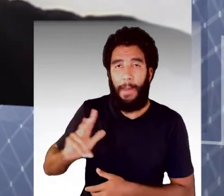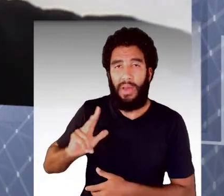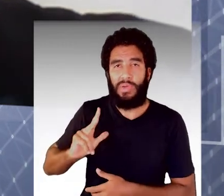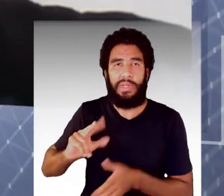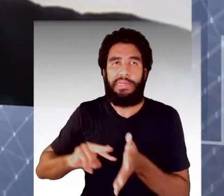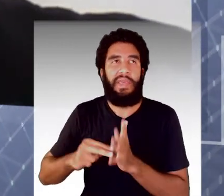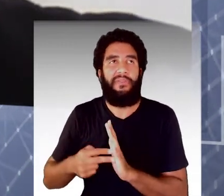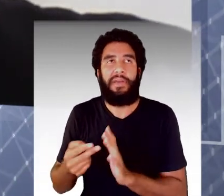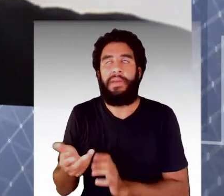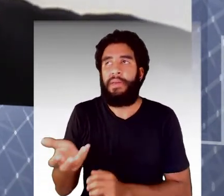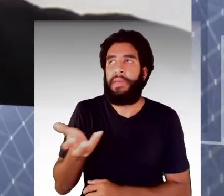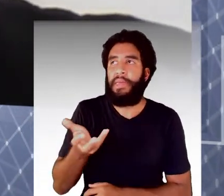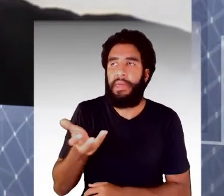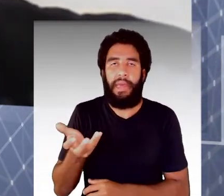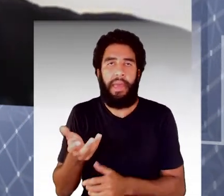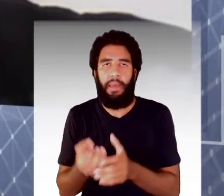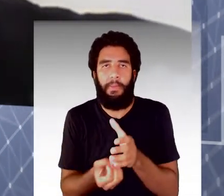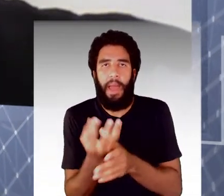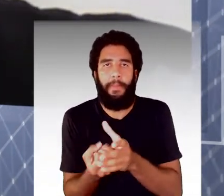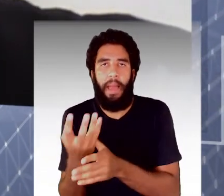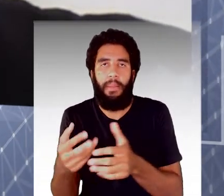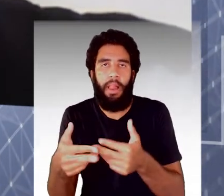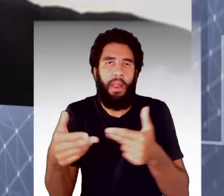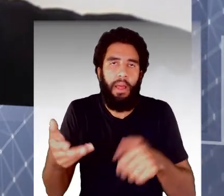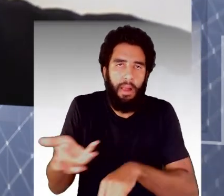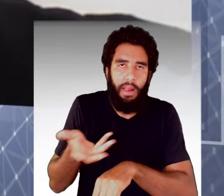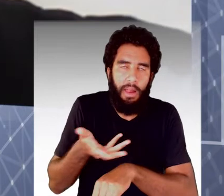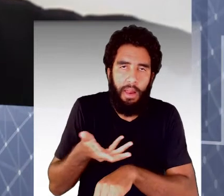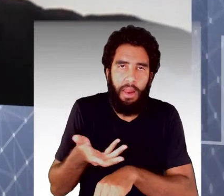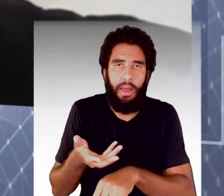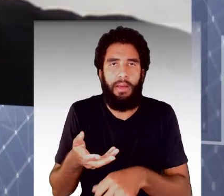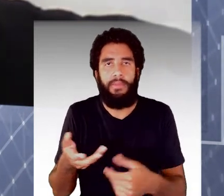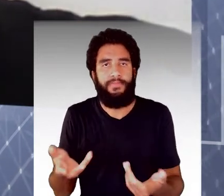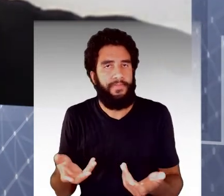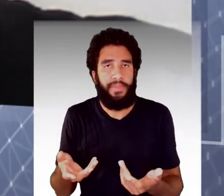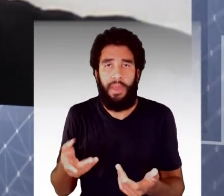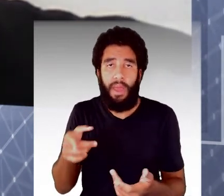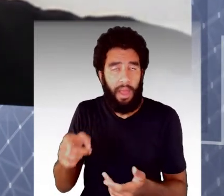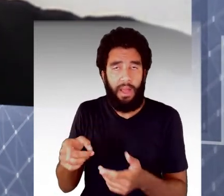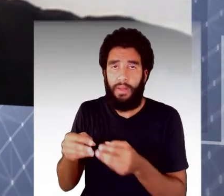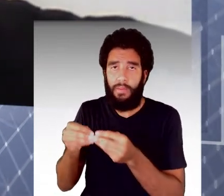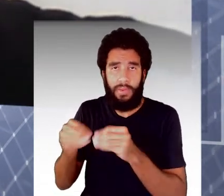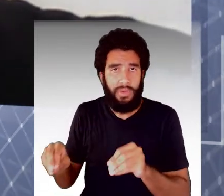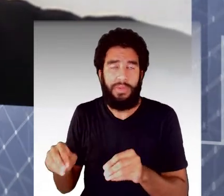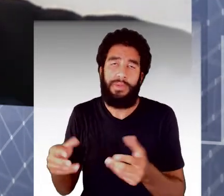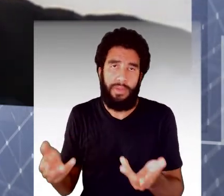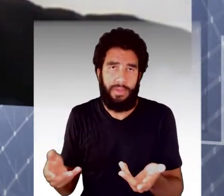doentes são eles mesmos, sua família e a sociedade em geral, que aí, junto ao INSS, vai ficar com esse